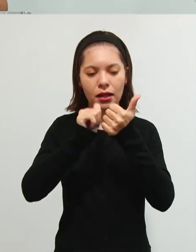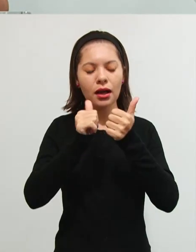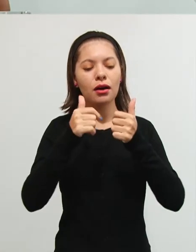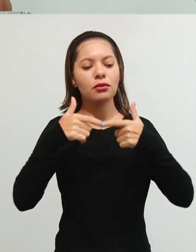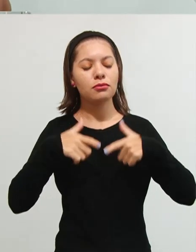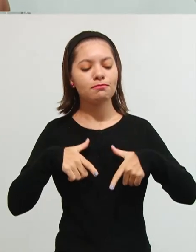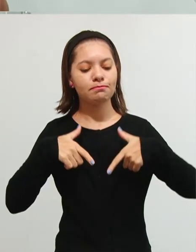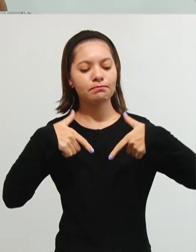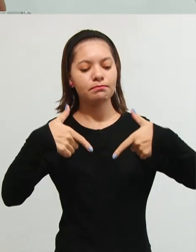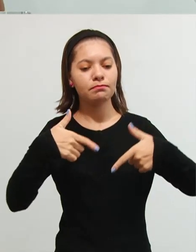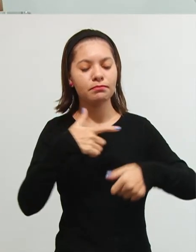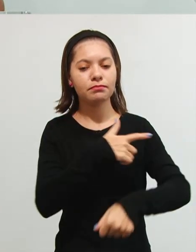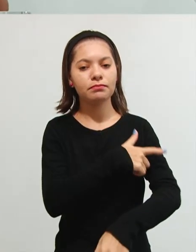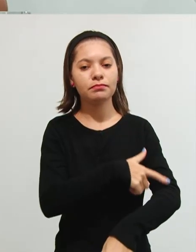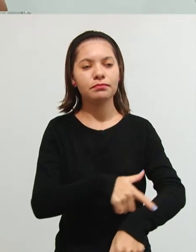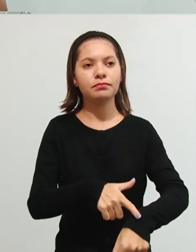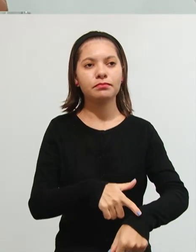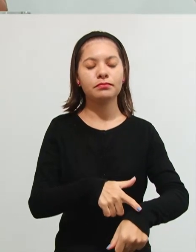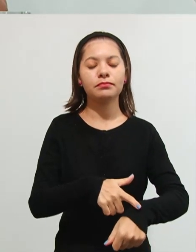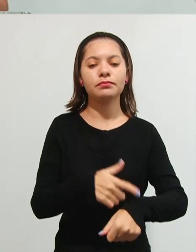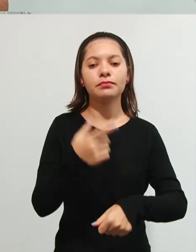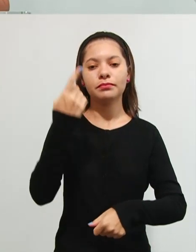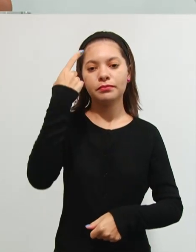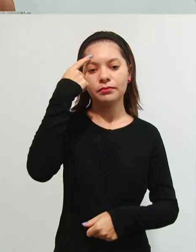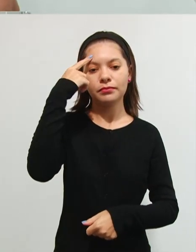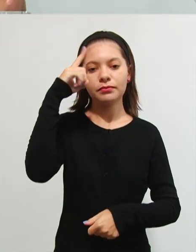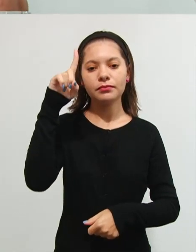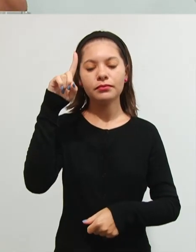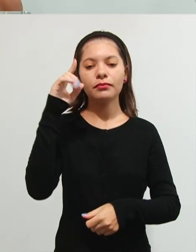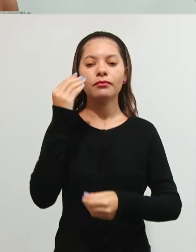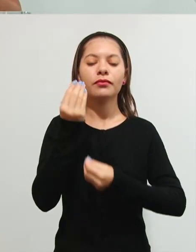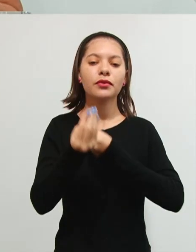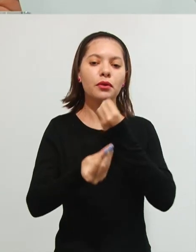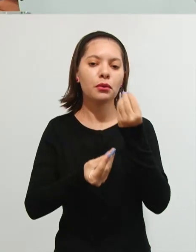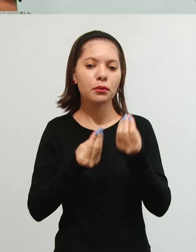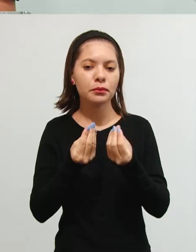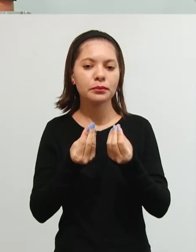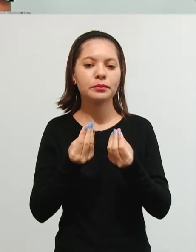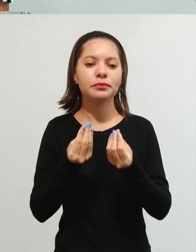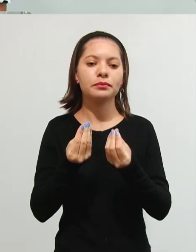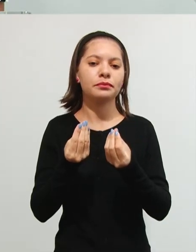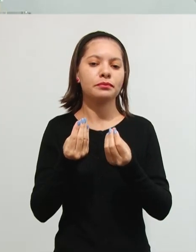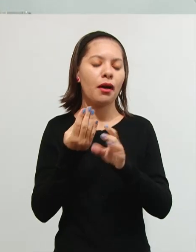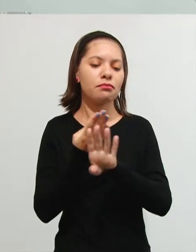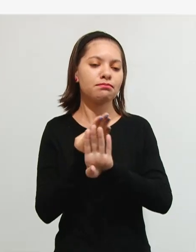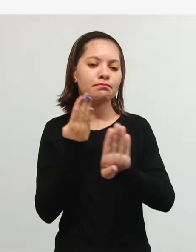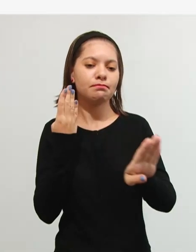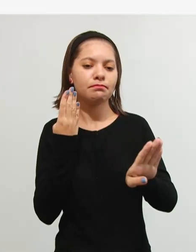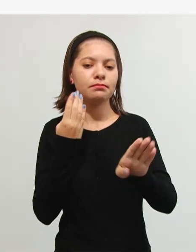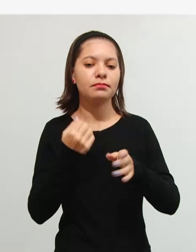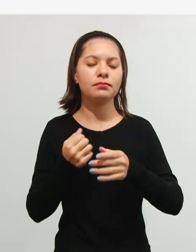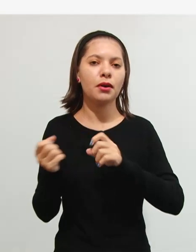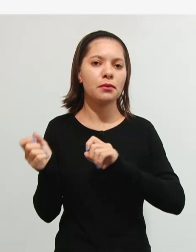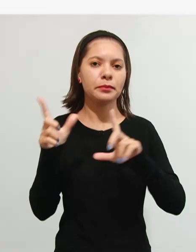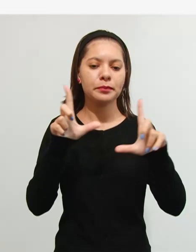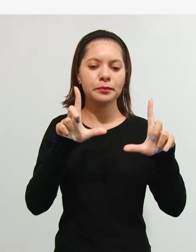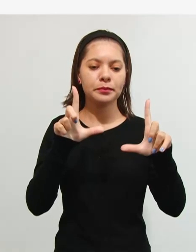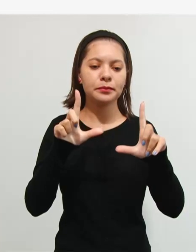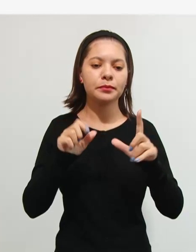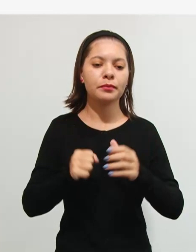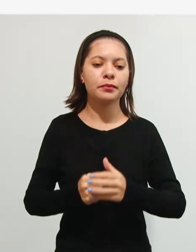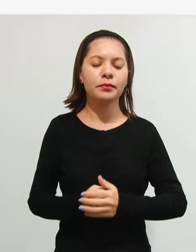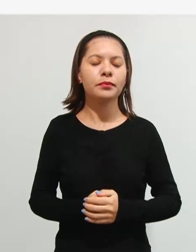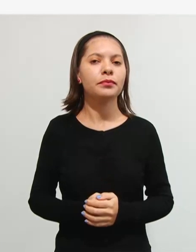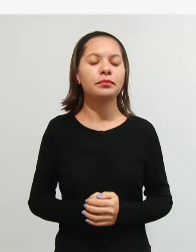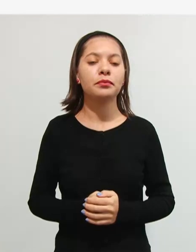então, esses ideários eram completamente deixados de lado. Em seguida, a gente tem aqui para